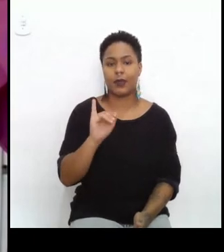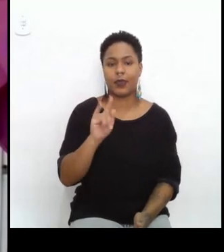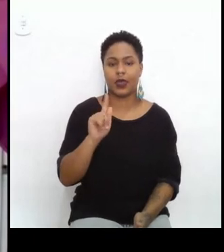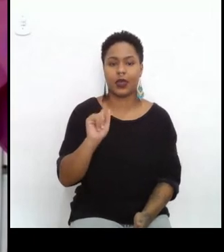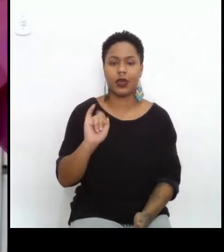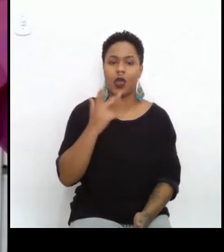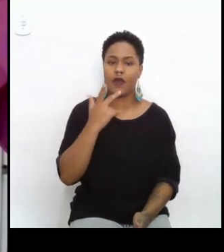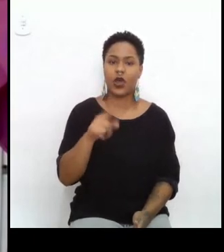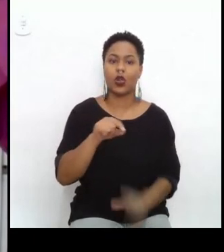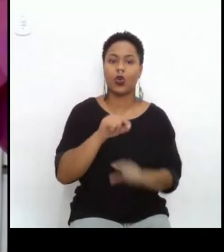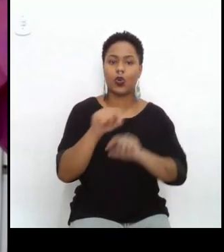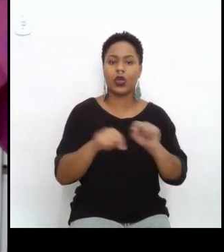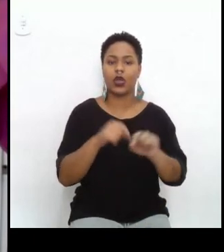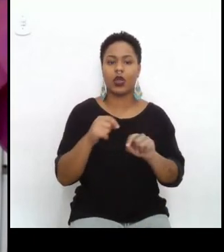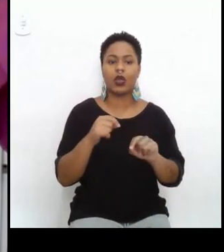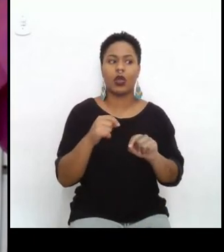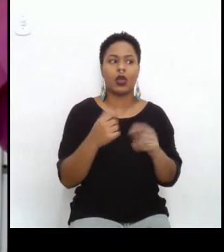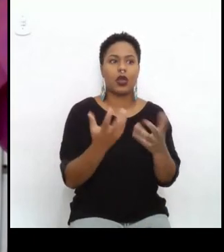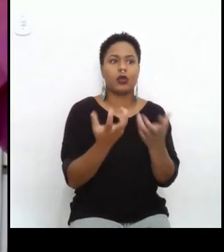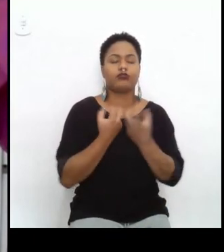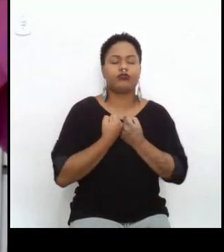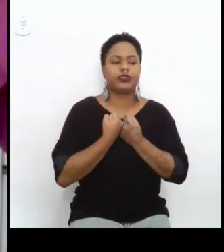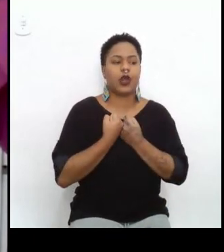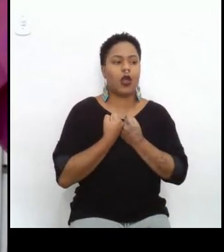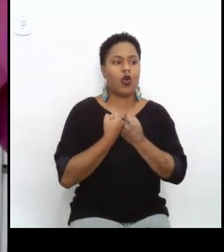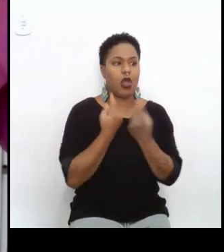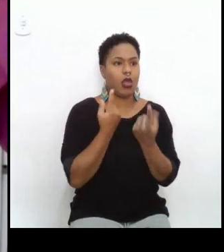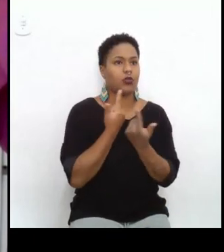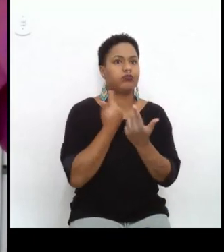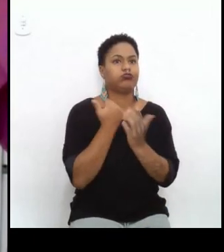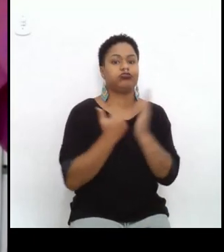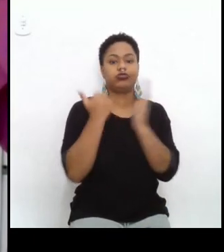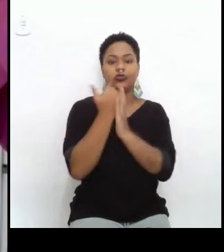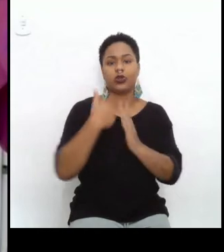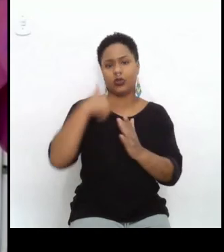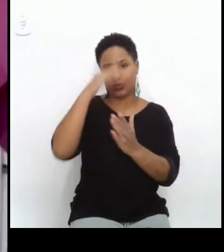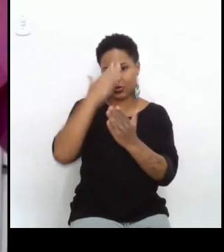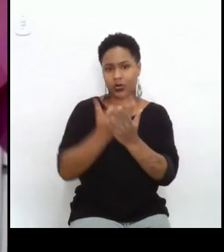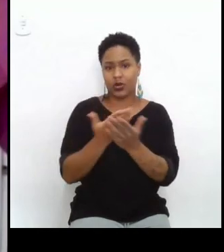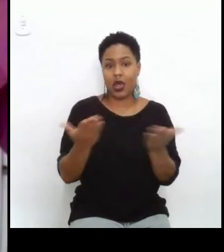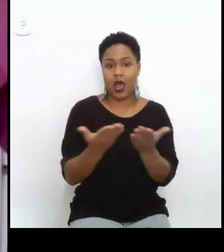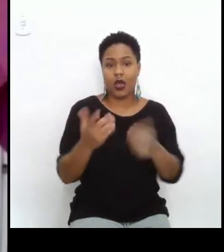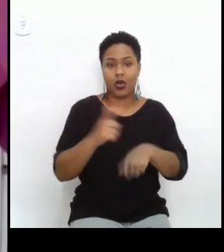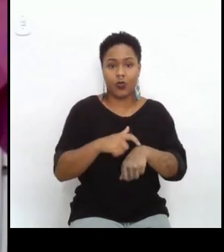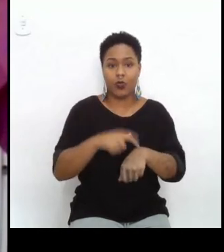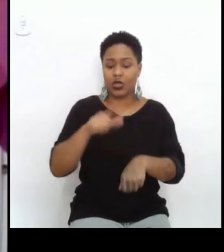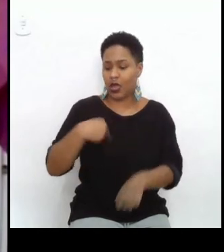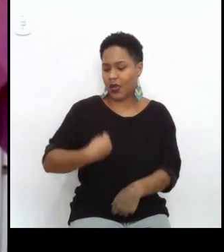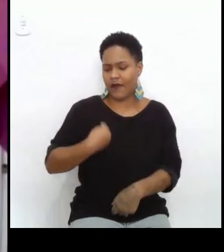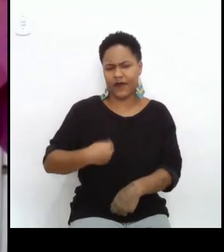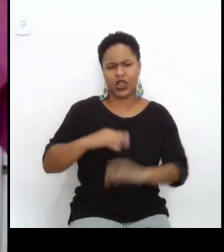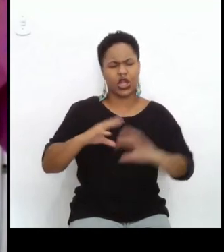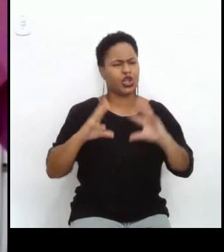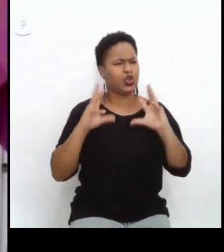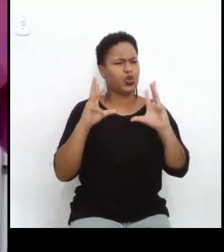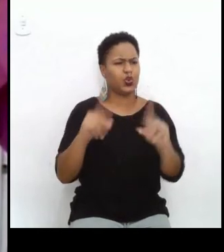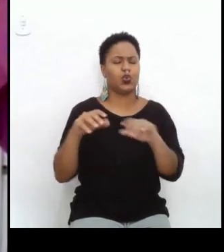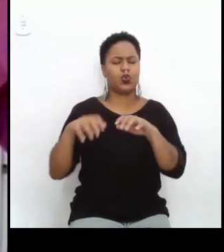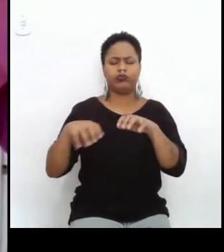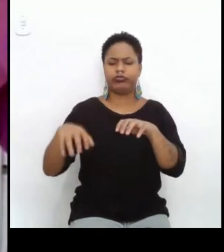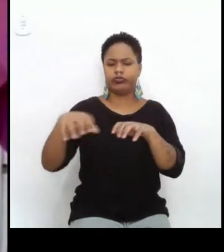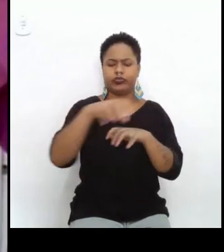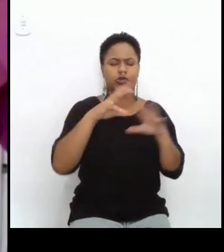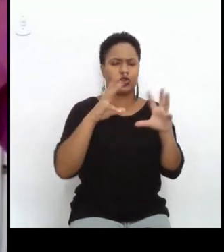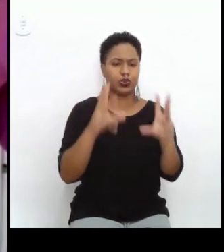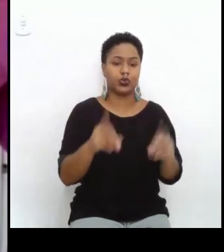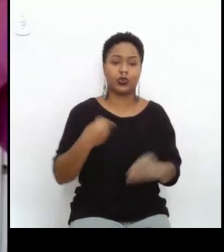acolher a radicalidade Eu acho que isso no atual momento na atual conjuntura política é para vida não é para todos os espaços é